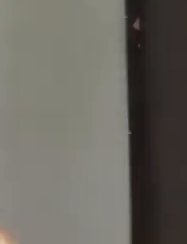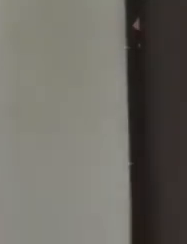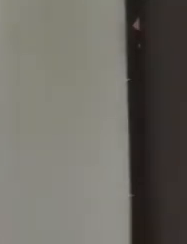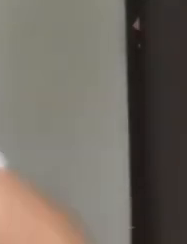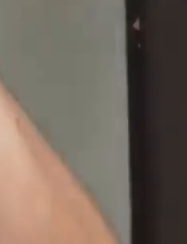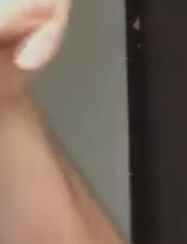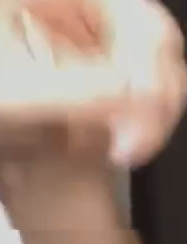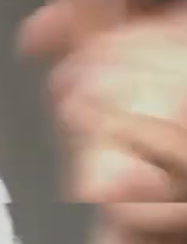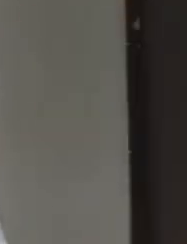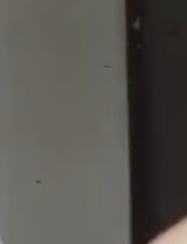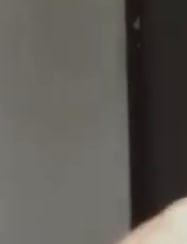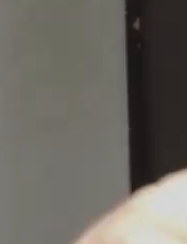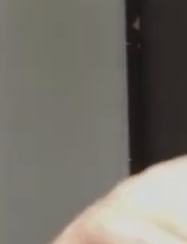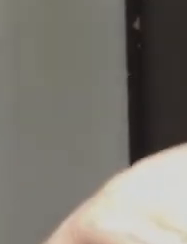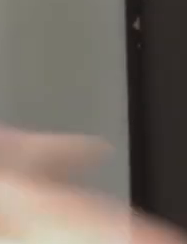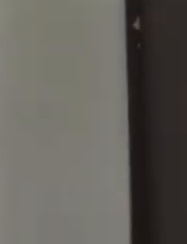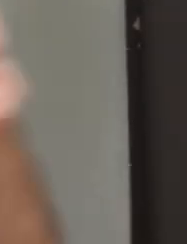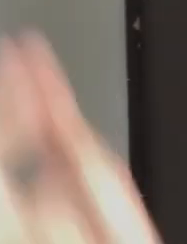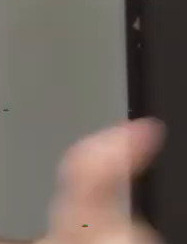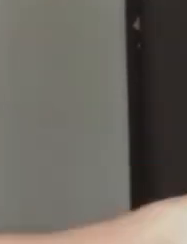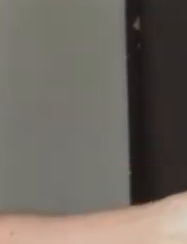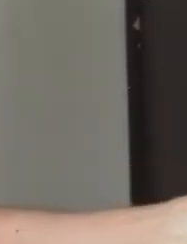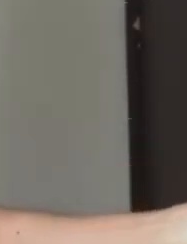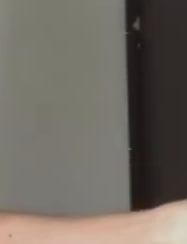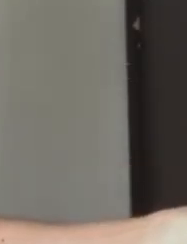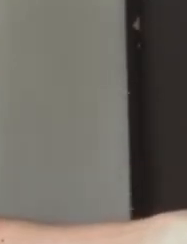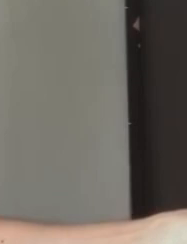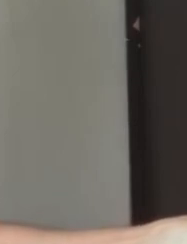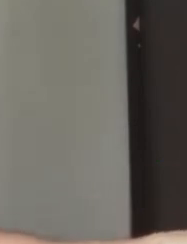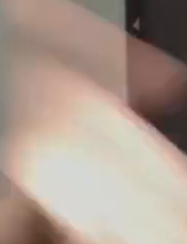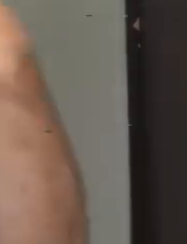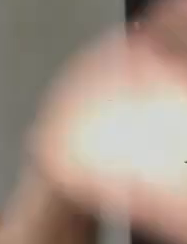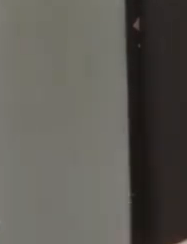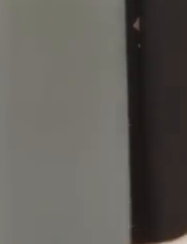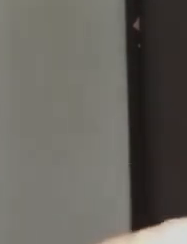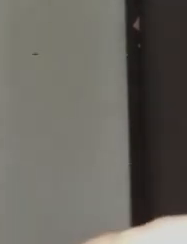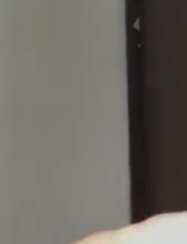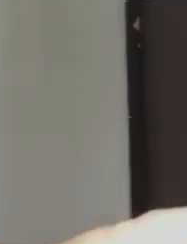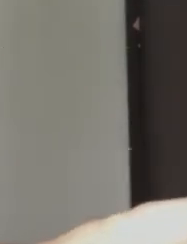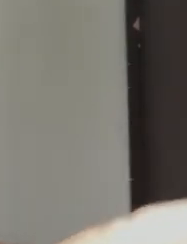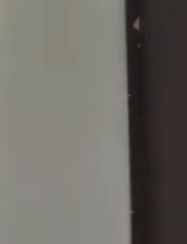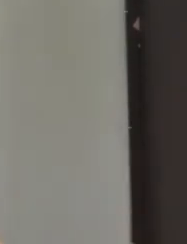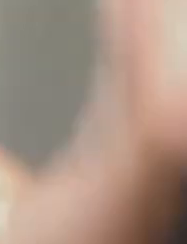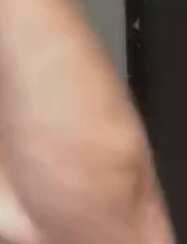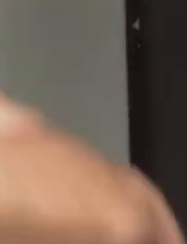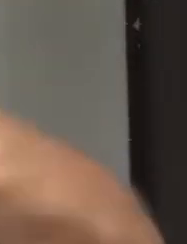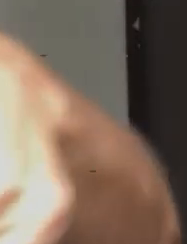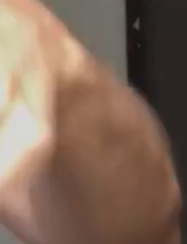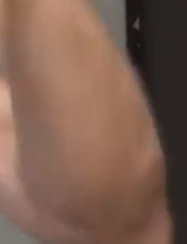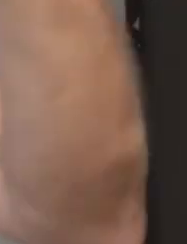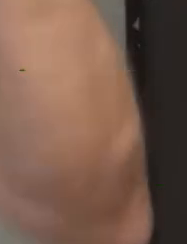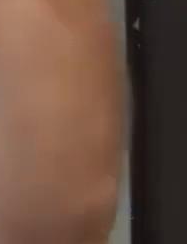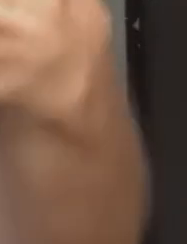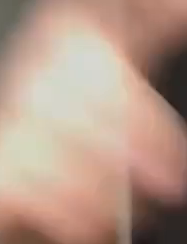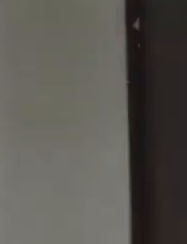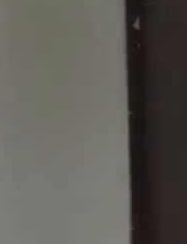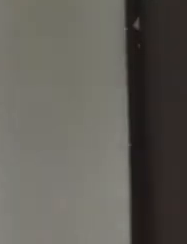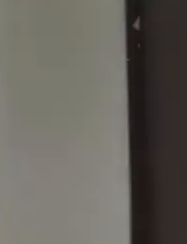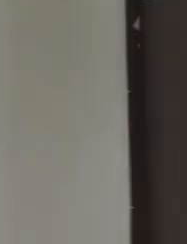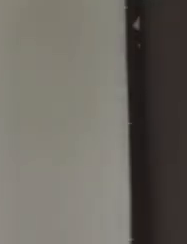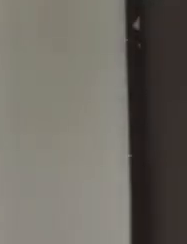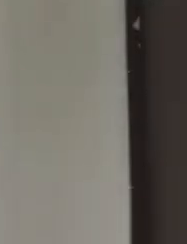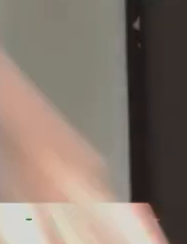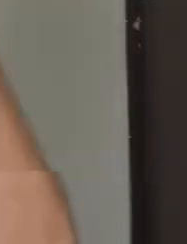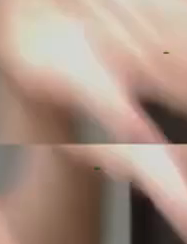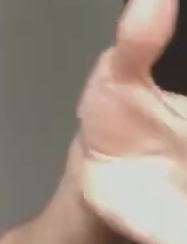ter direito de expressão, porque tu não pode defender um crime, e não pode defender também